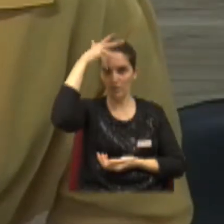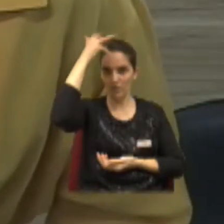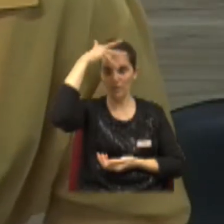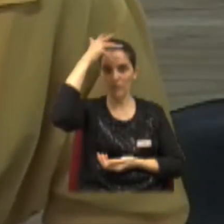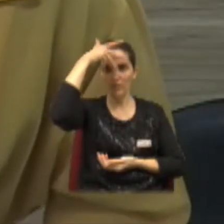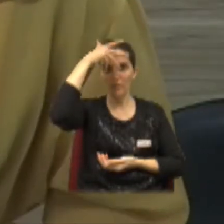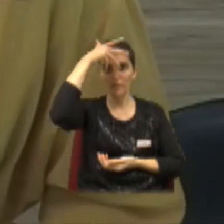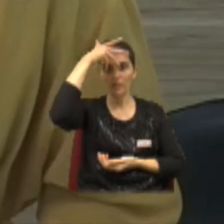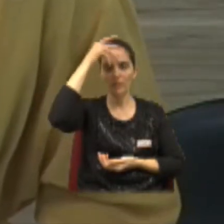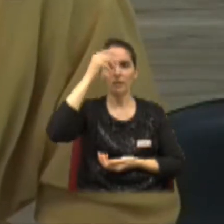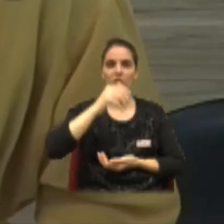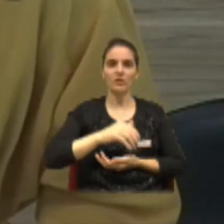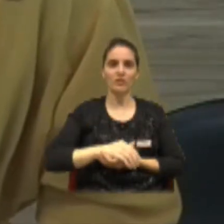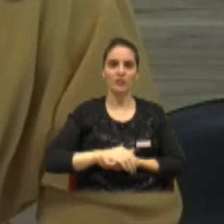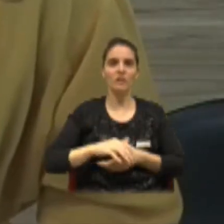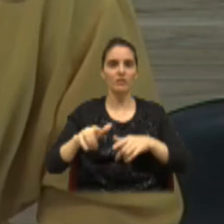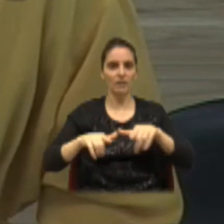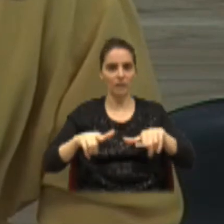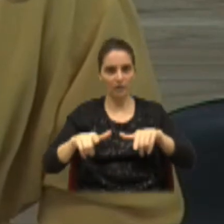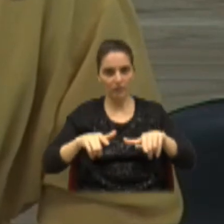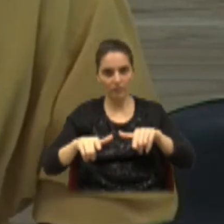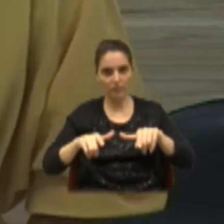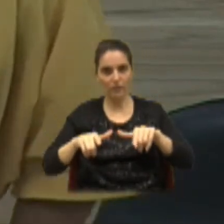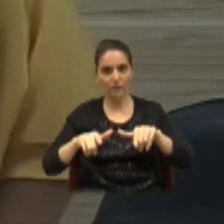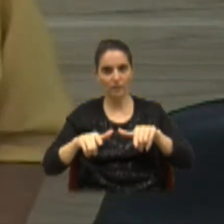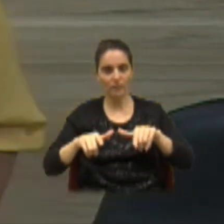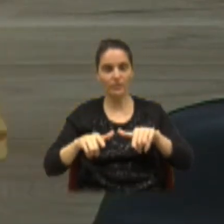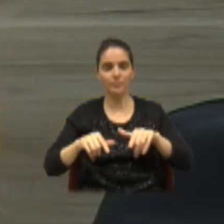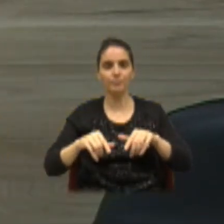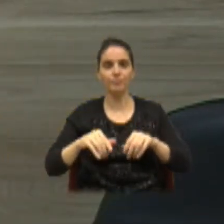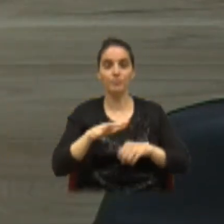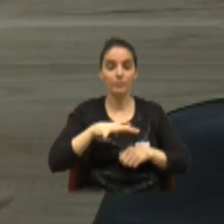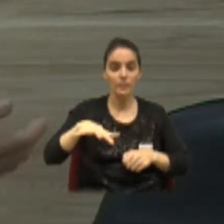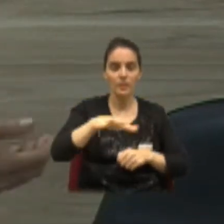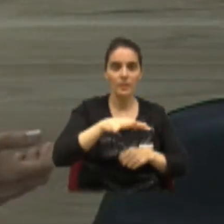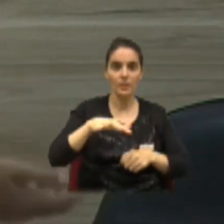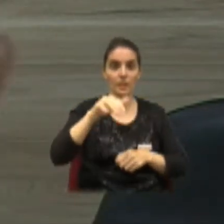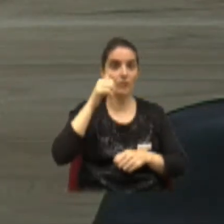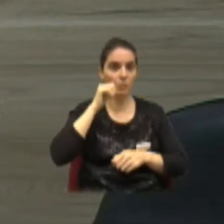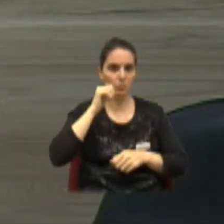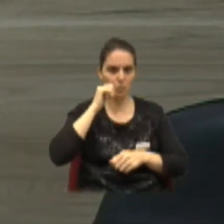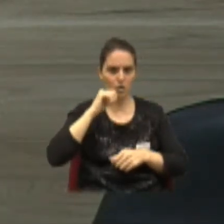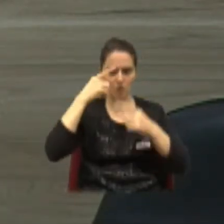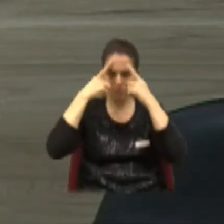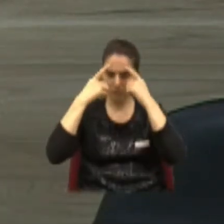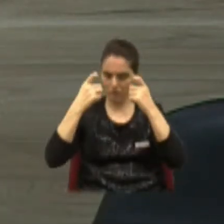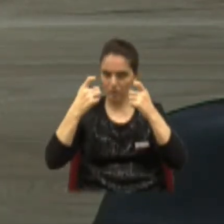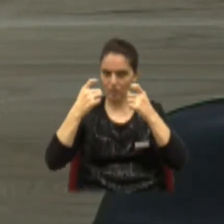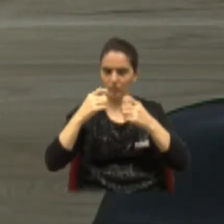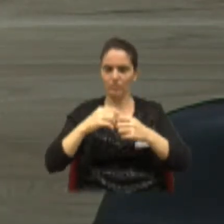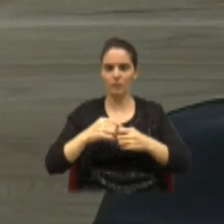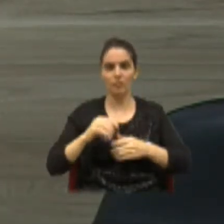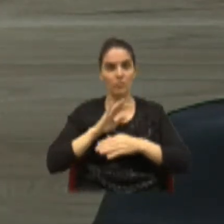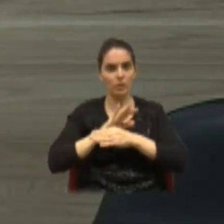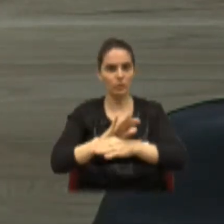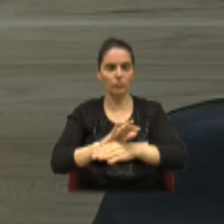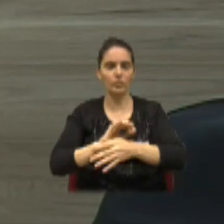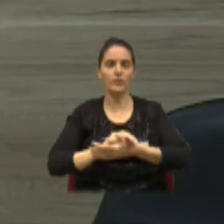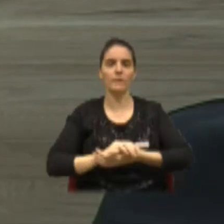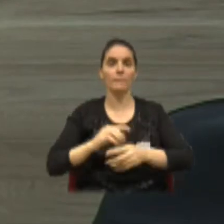porque faço um trabalho nessa área, mas entendo os outros pontos de vista